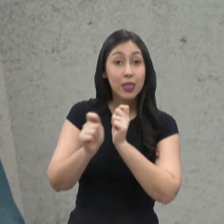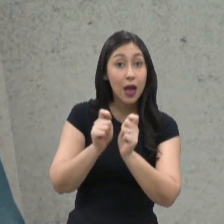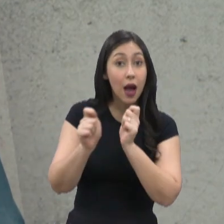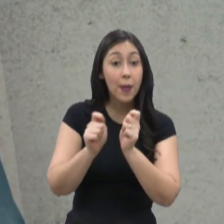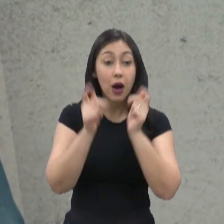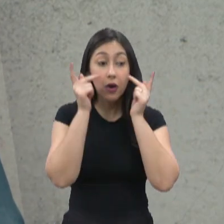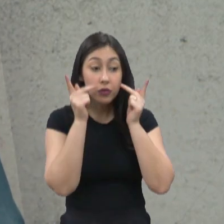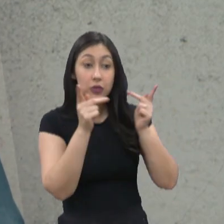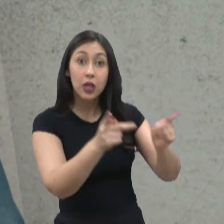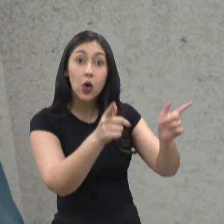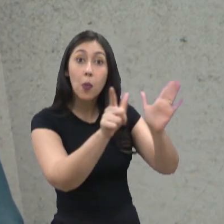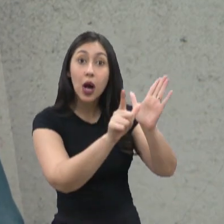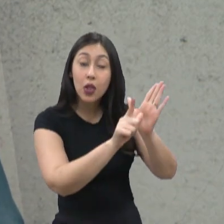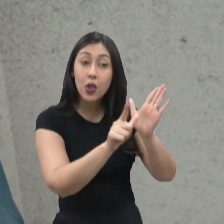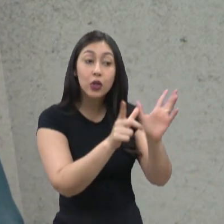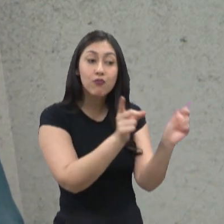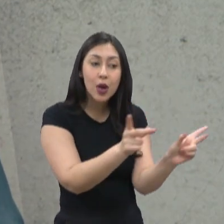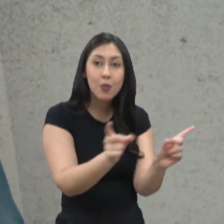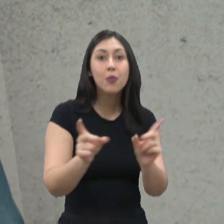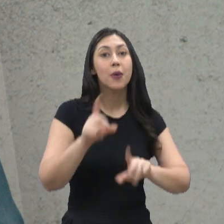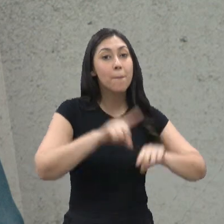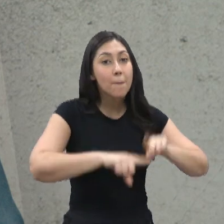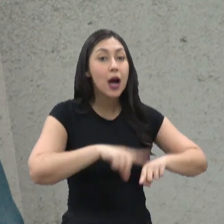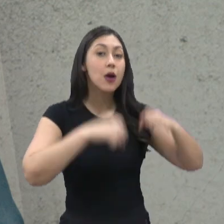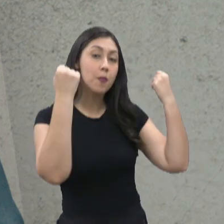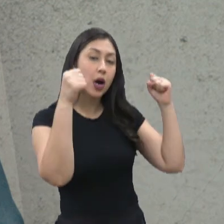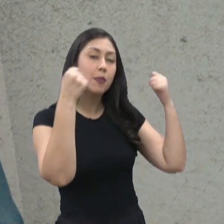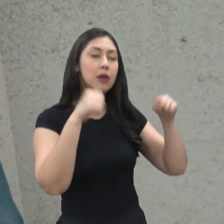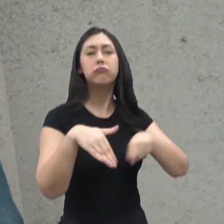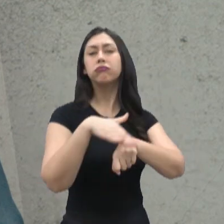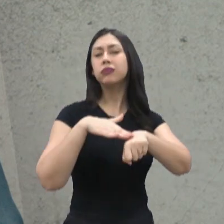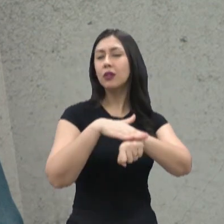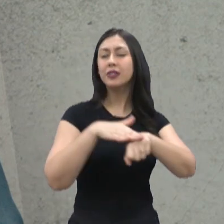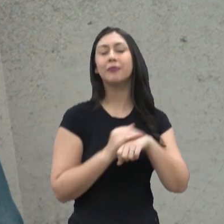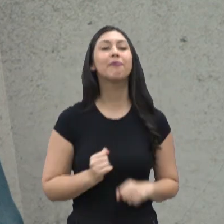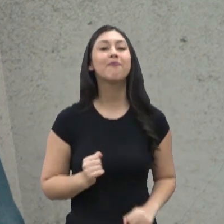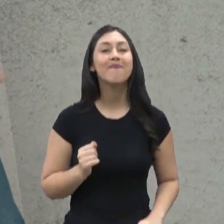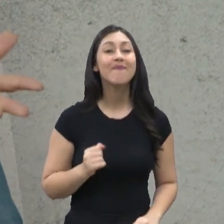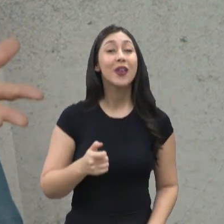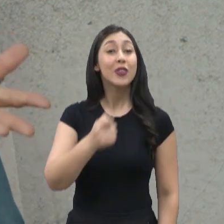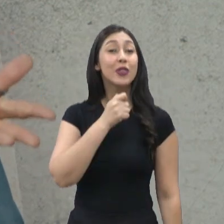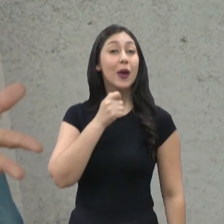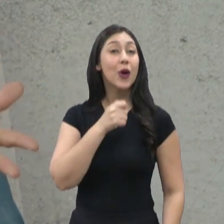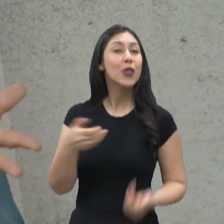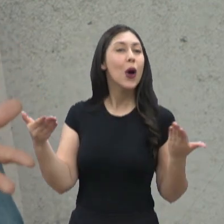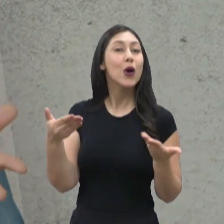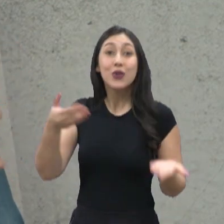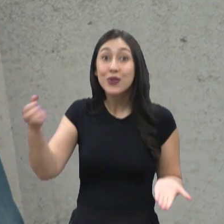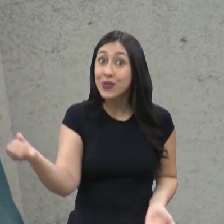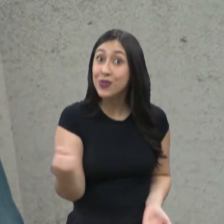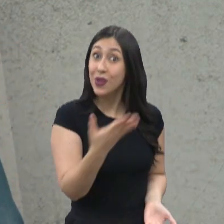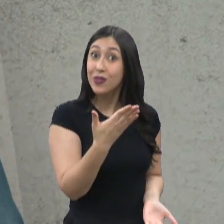para academia, daqui da cidade mesmo, para conversar sobre essa procura. Quem vai trazer as informações é o estreante aqui no nosso